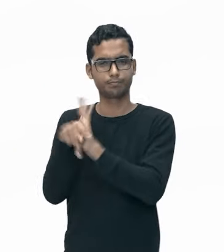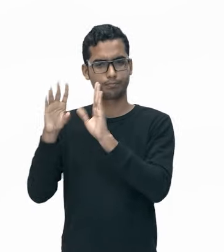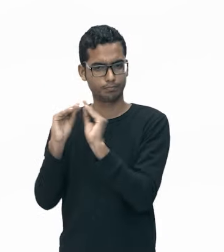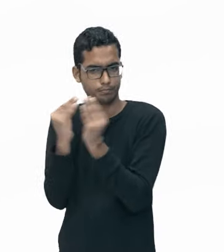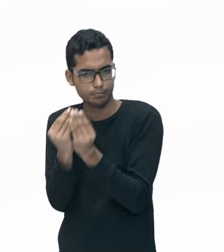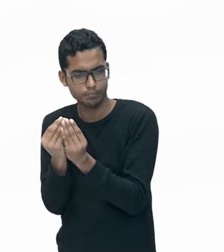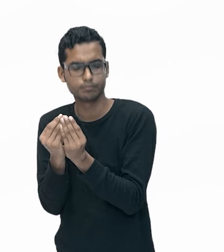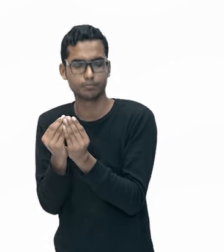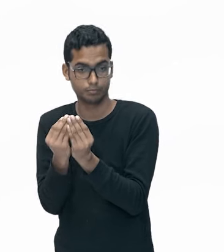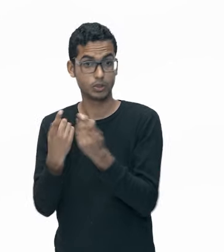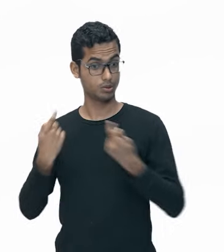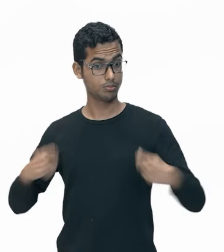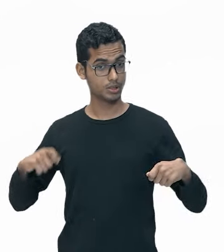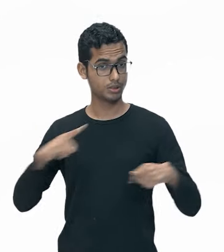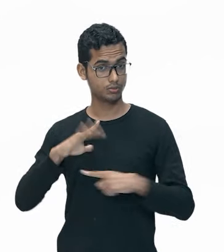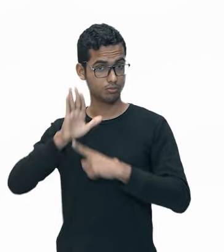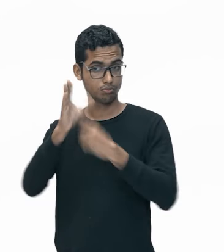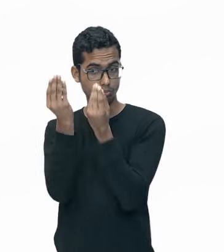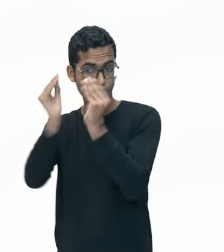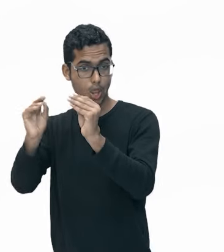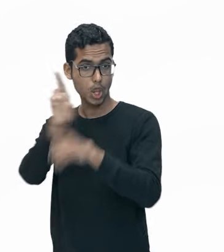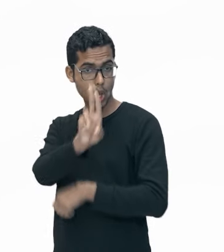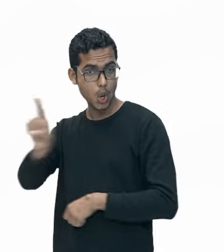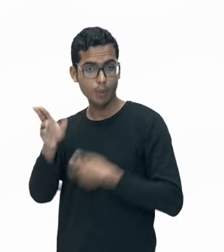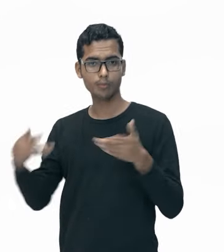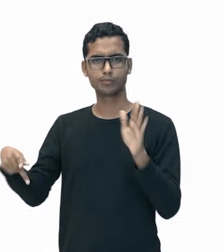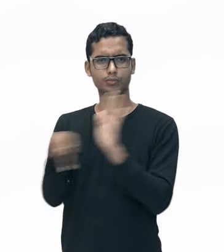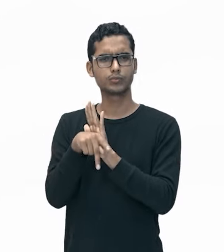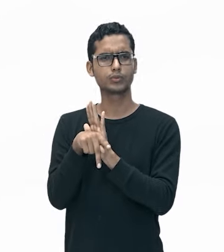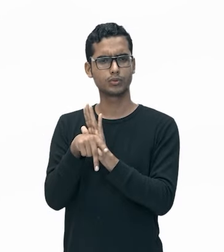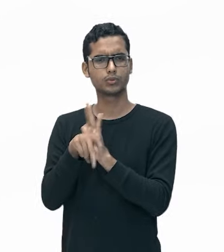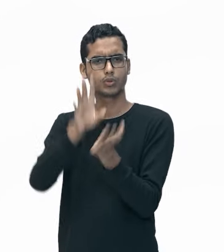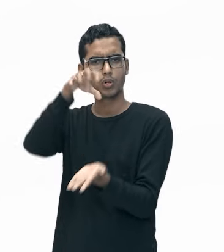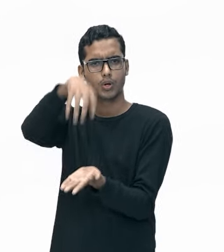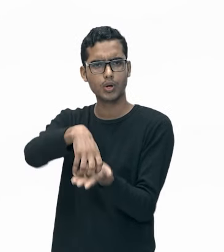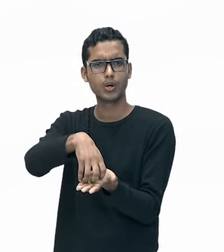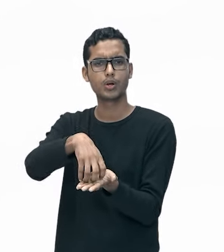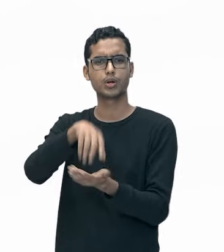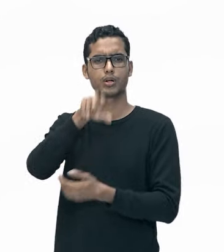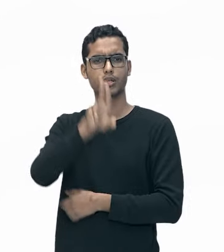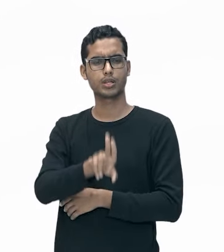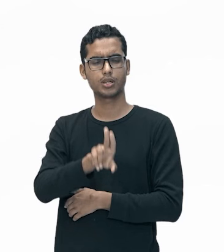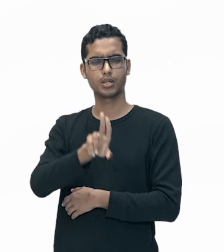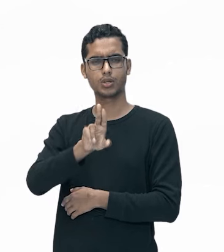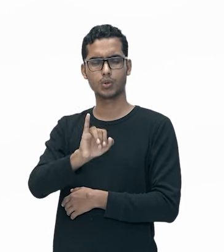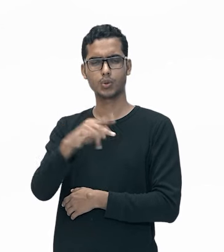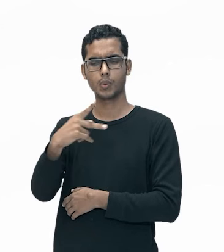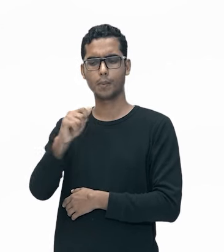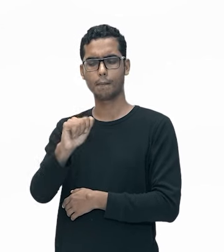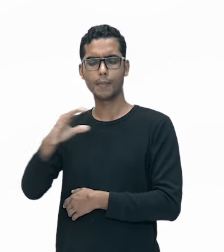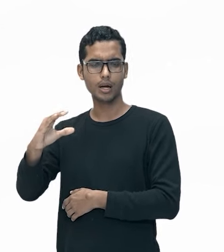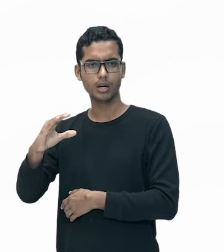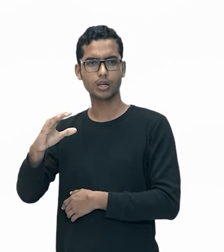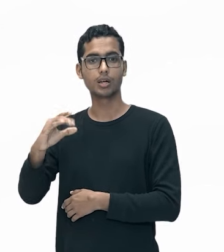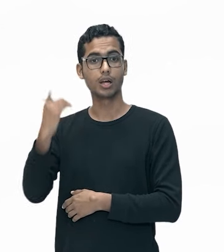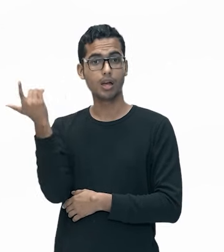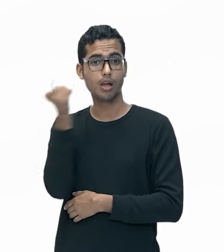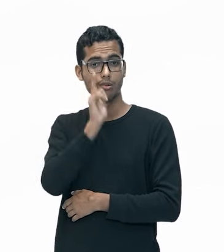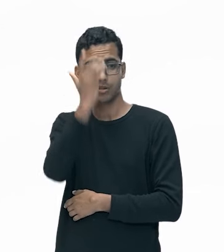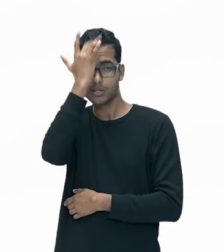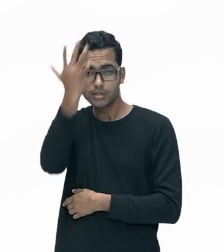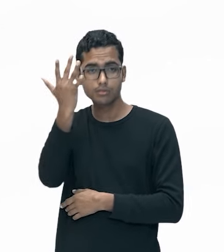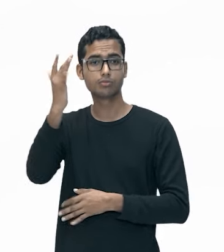preciso dar nomes e aí a IAC ajudou a gente com algumas elas para poder né facilitar essa